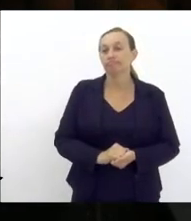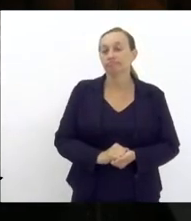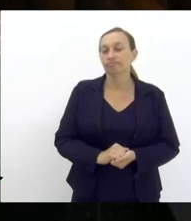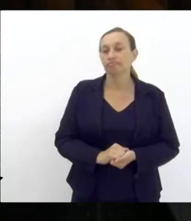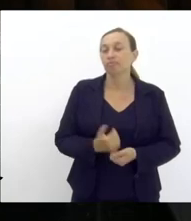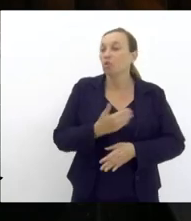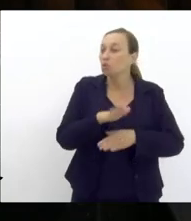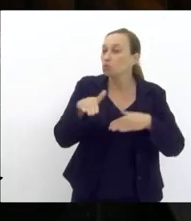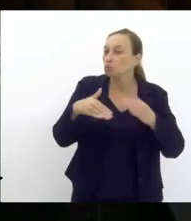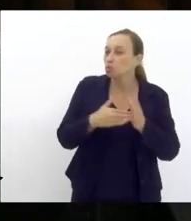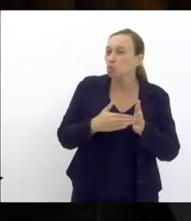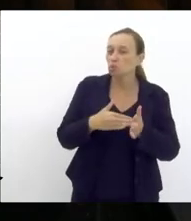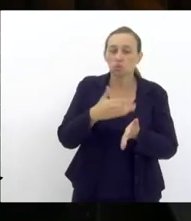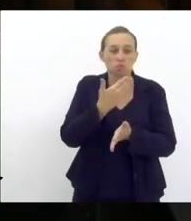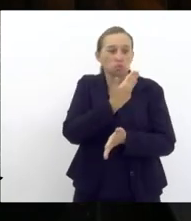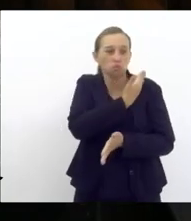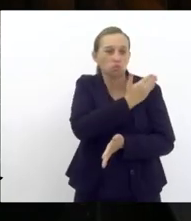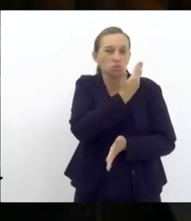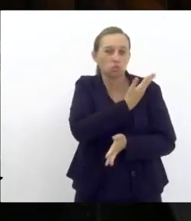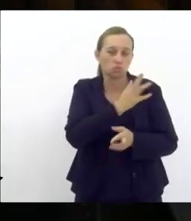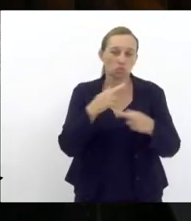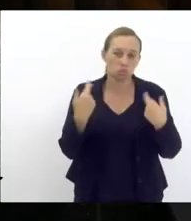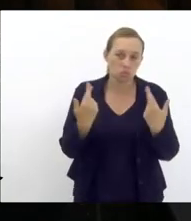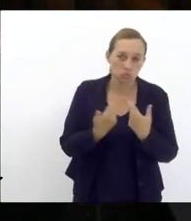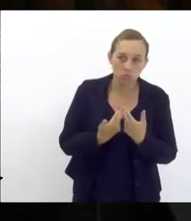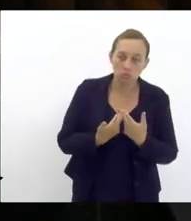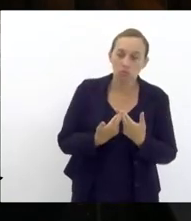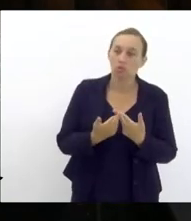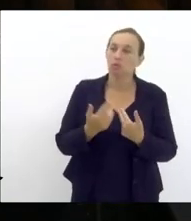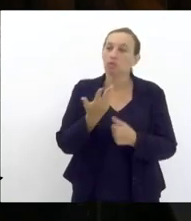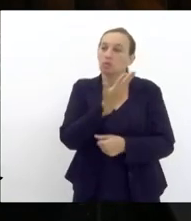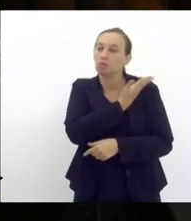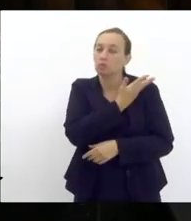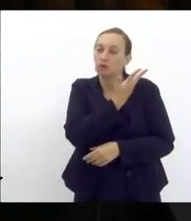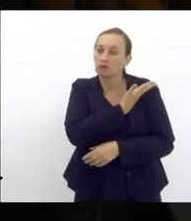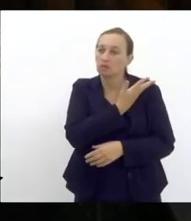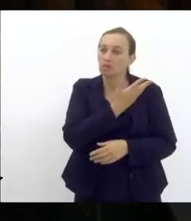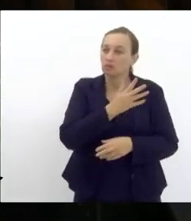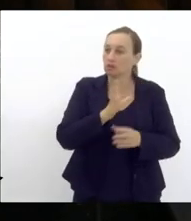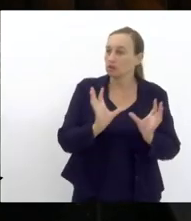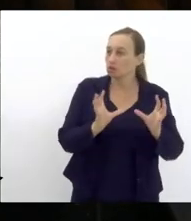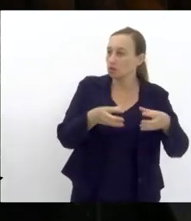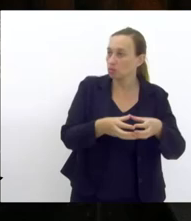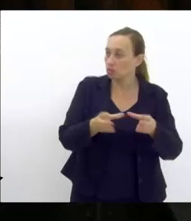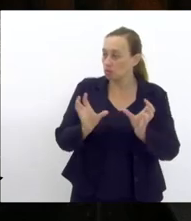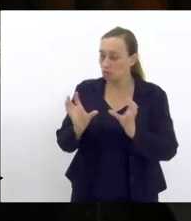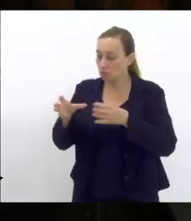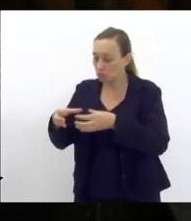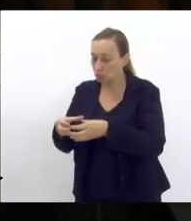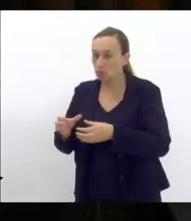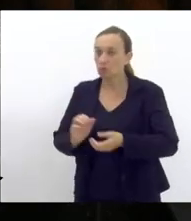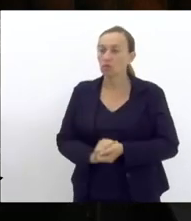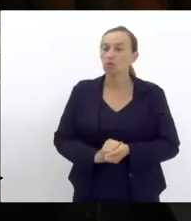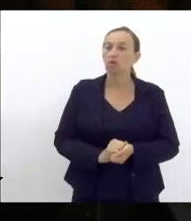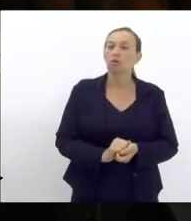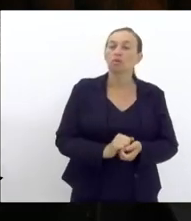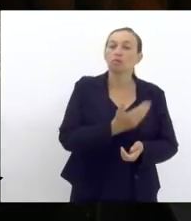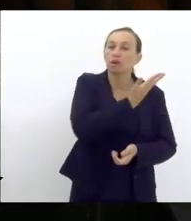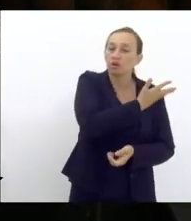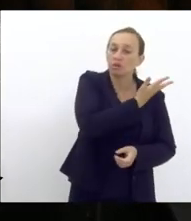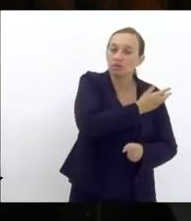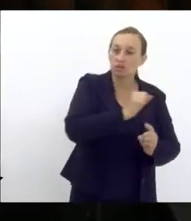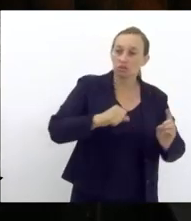todos os preconceitos reunidos o preconceito de classes preconceito social